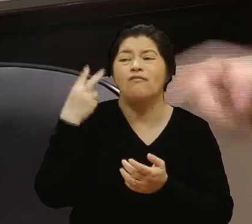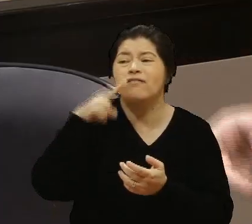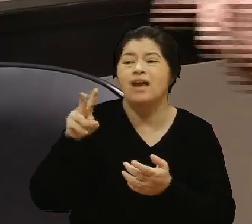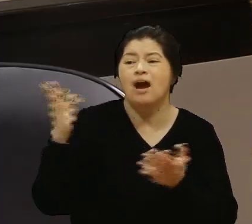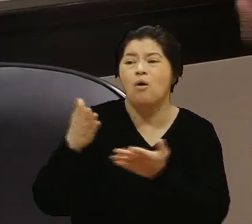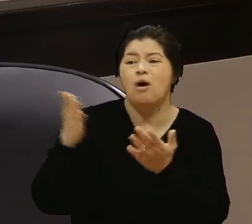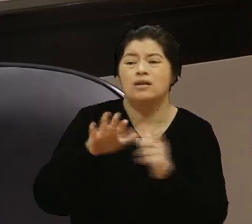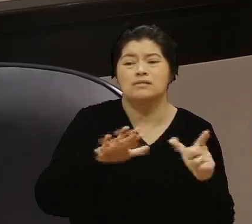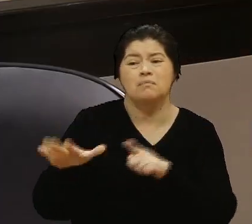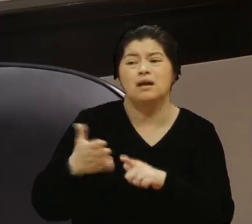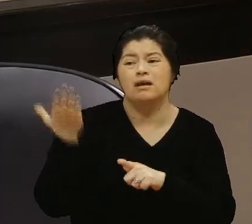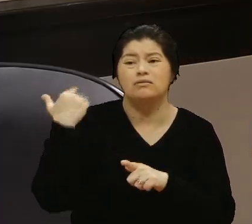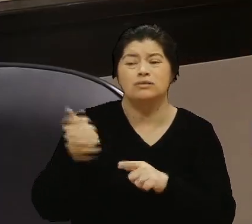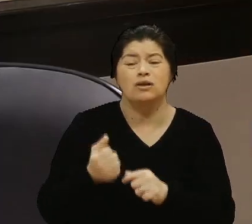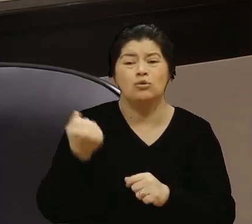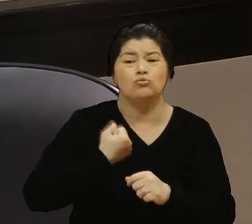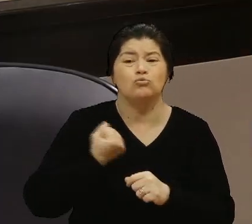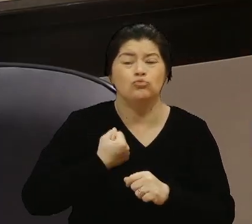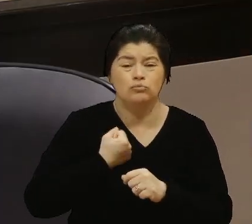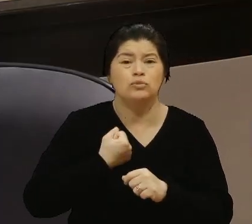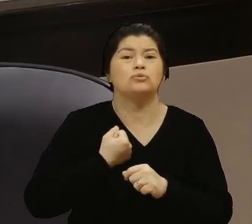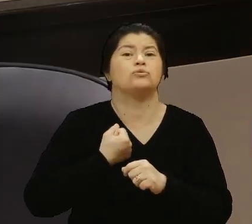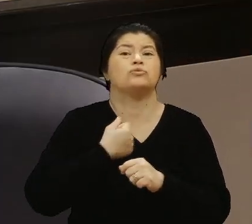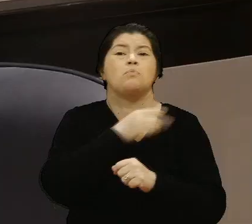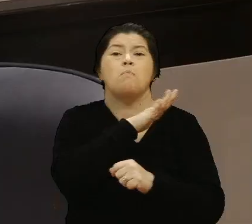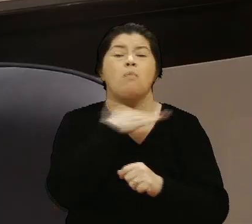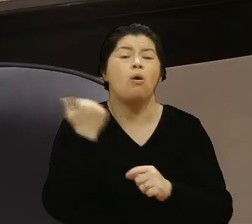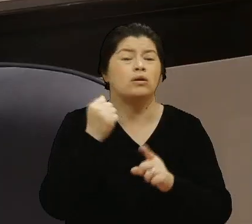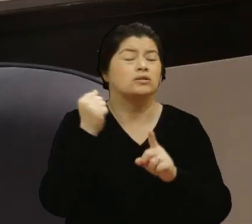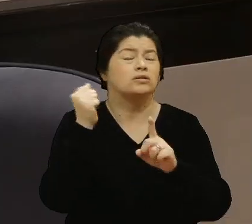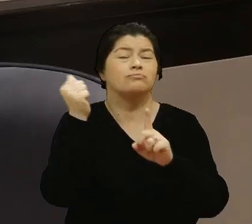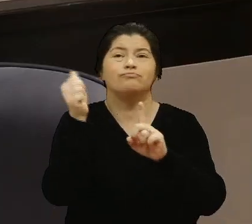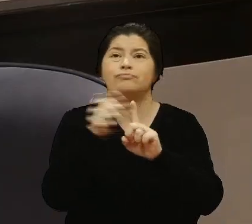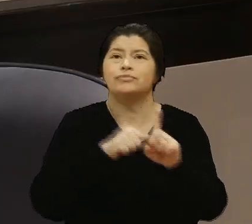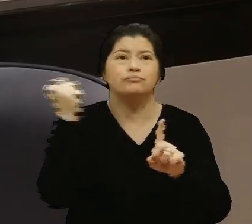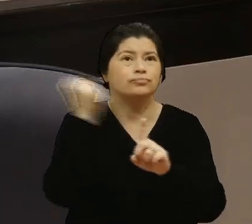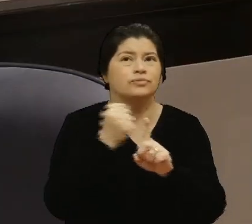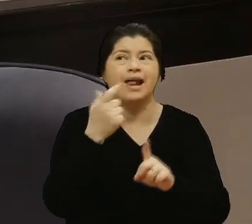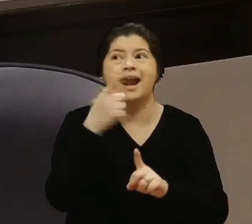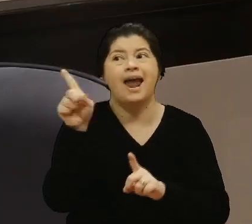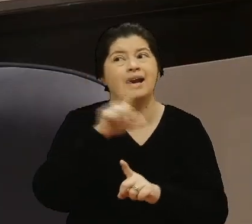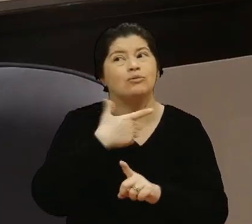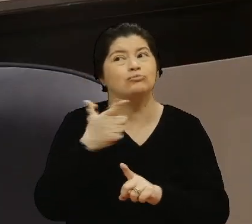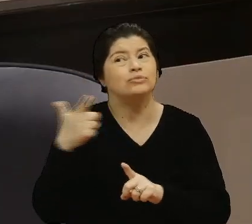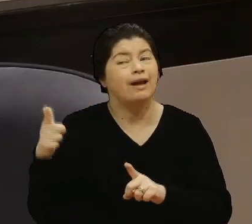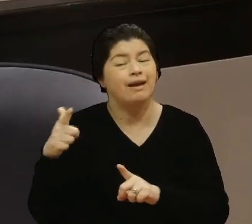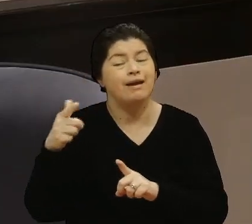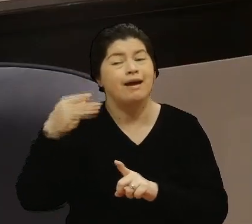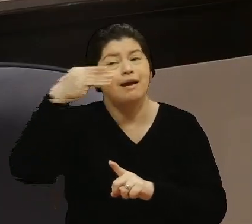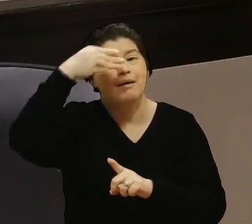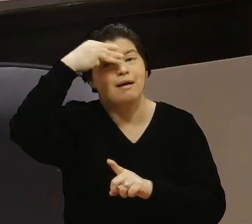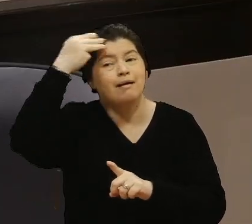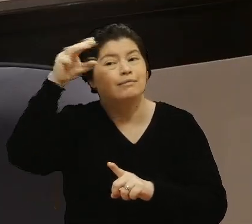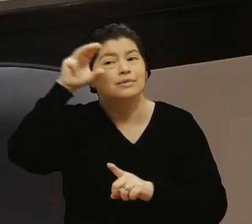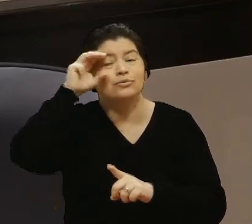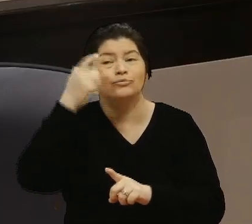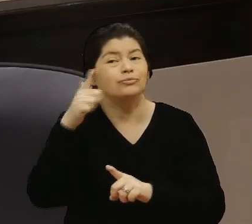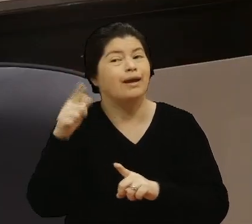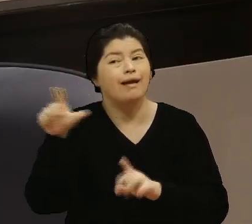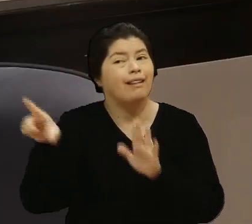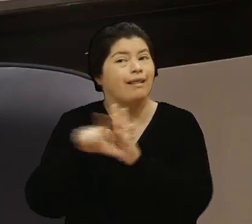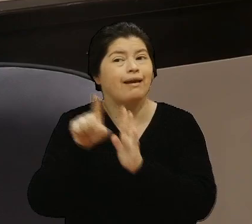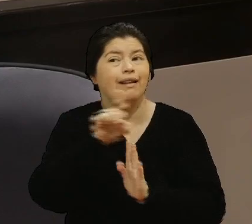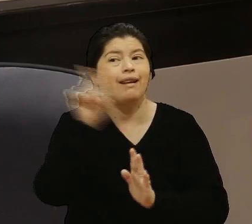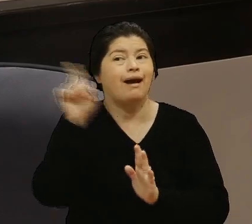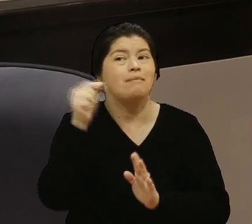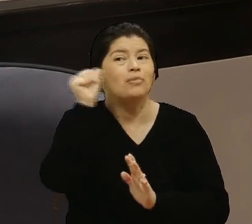foi essa semana, ou o número de mortes e feminicídio. Não vai achar. E lá não tem Maria da Penha. Lá não existe essa lei. Não existe. E lá as